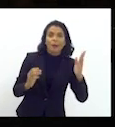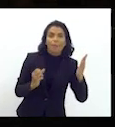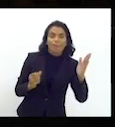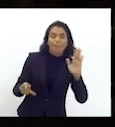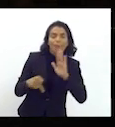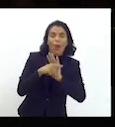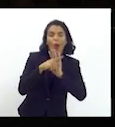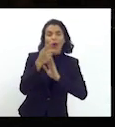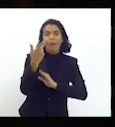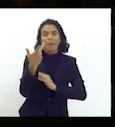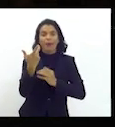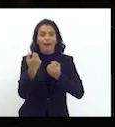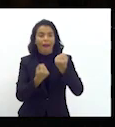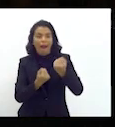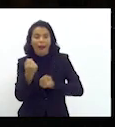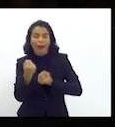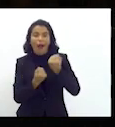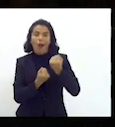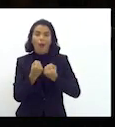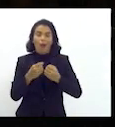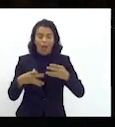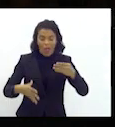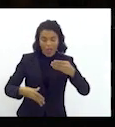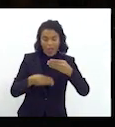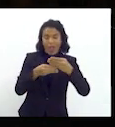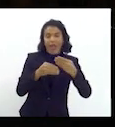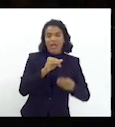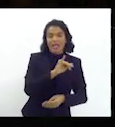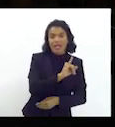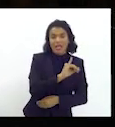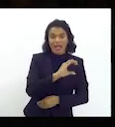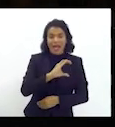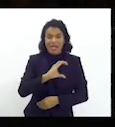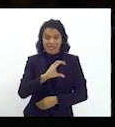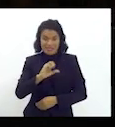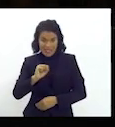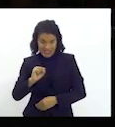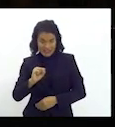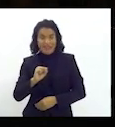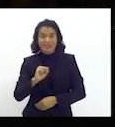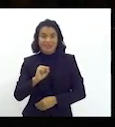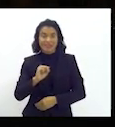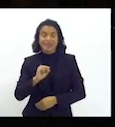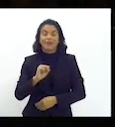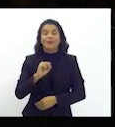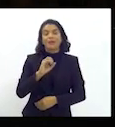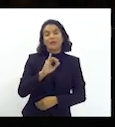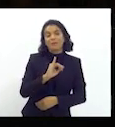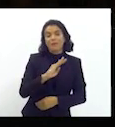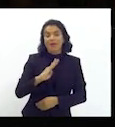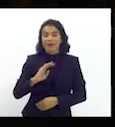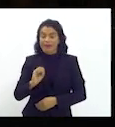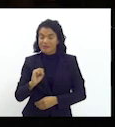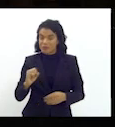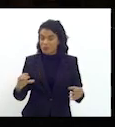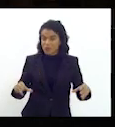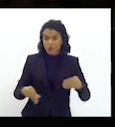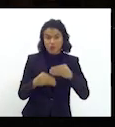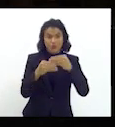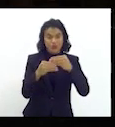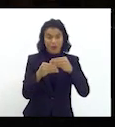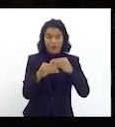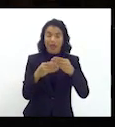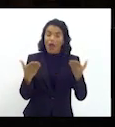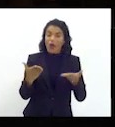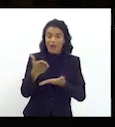a soma do ICMS com ISS então aquilo que o município botar no cofre sozinho ele vai ter